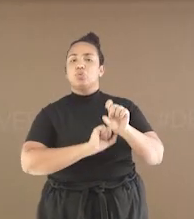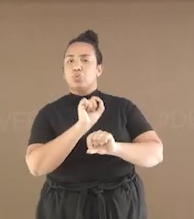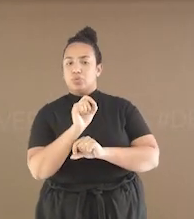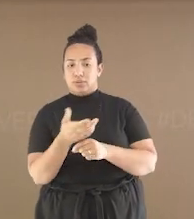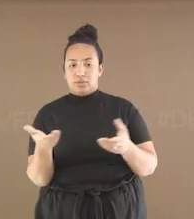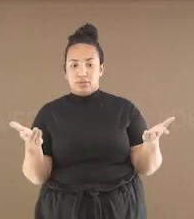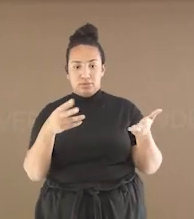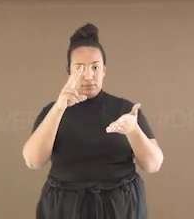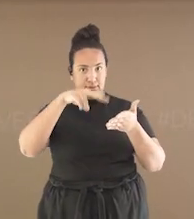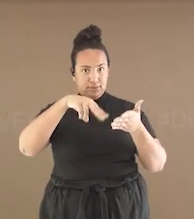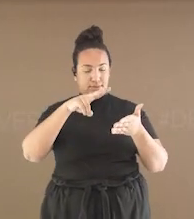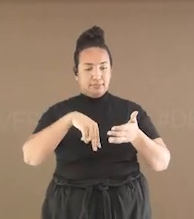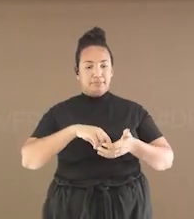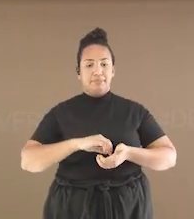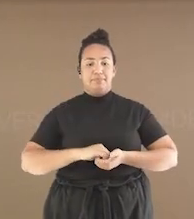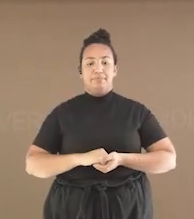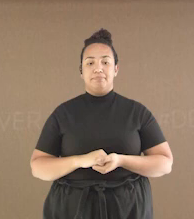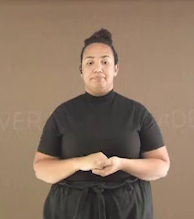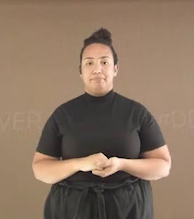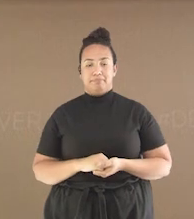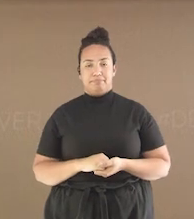ali? Vamos fazer a leitura.